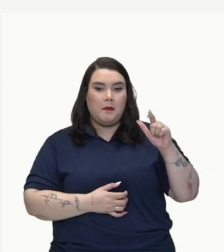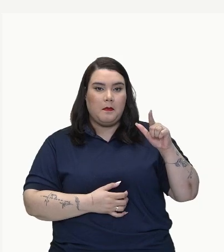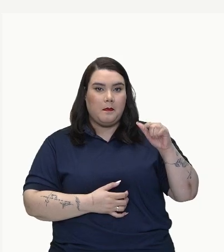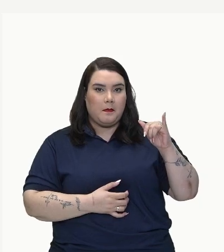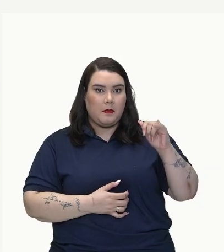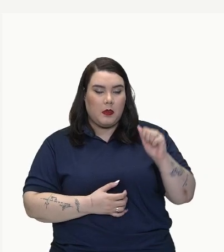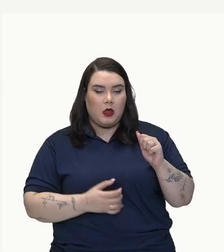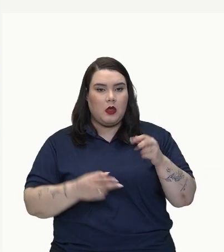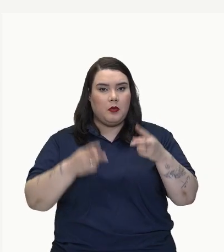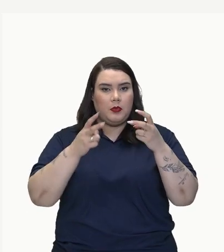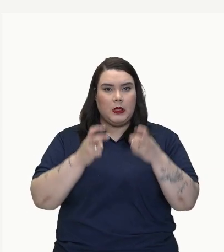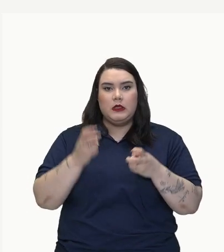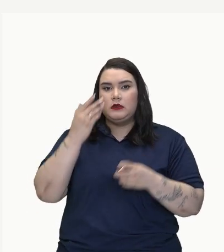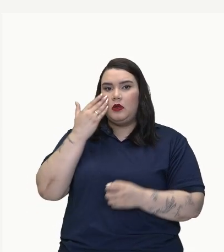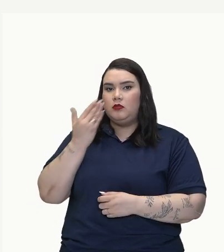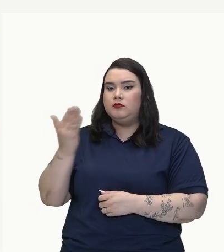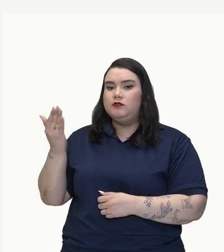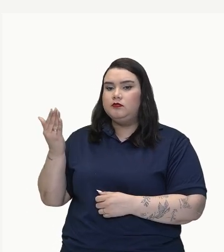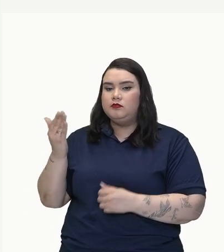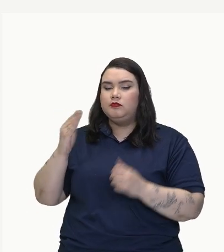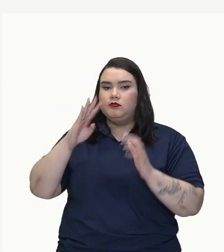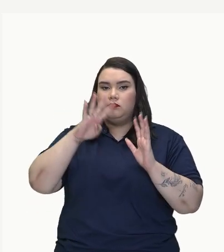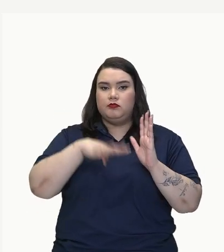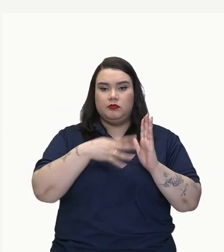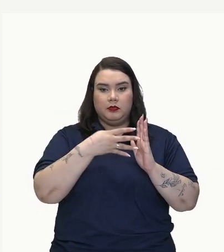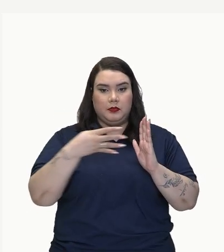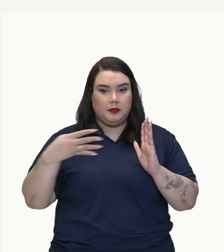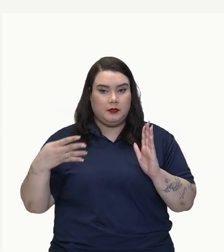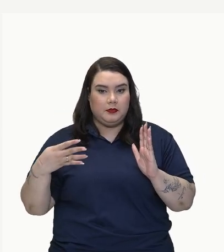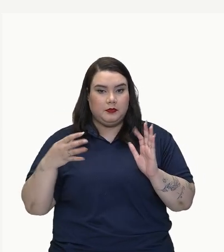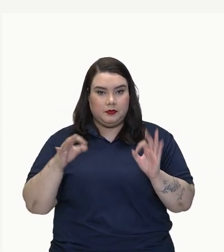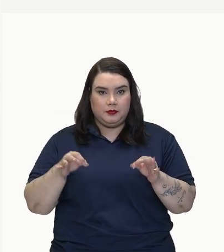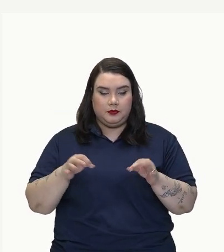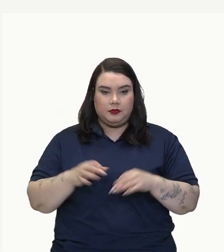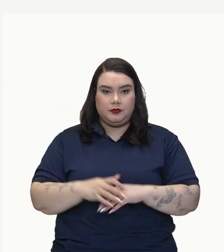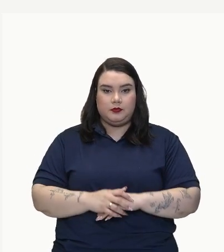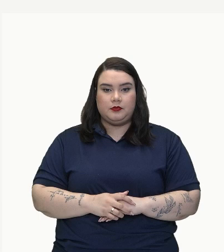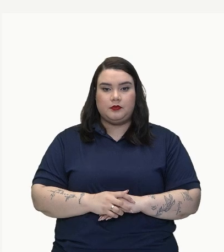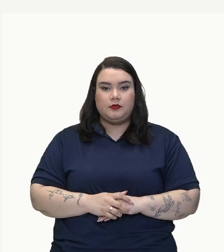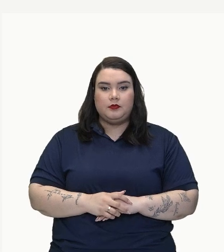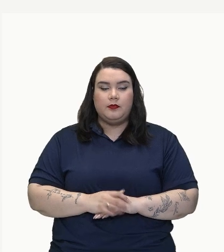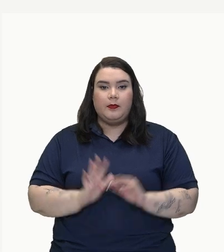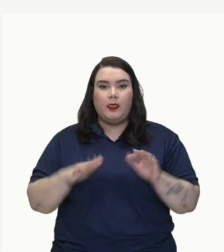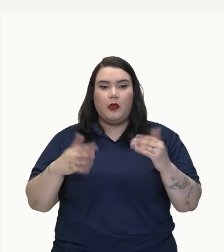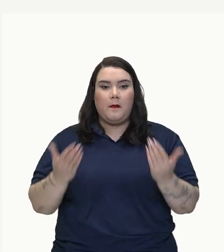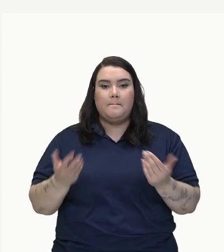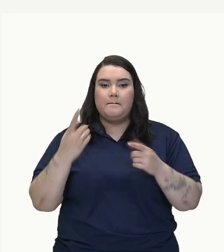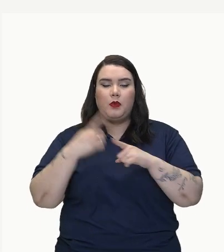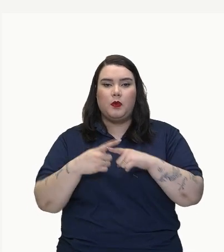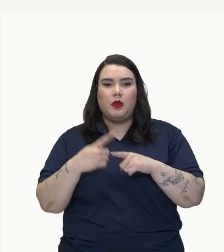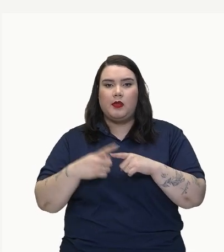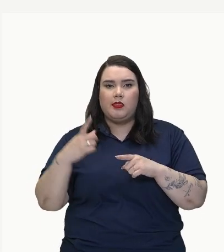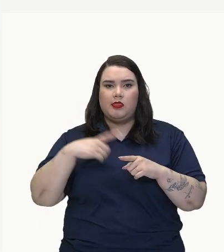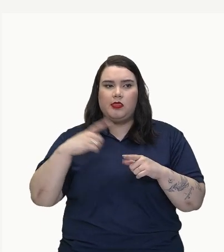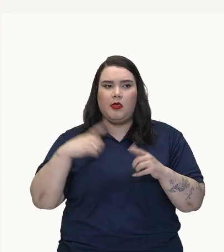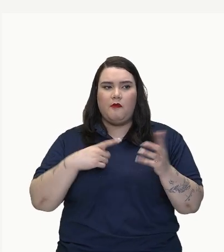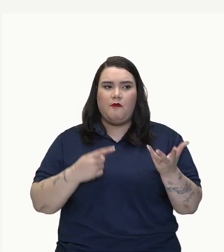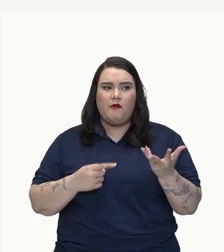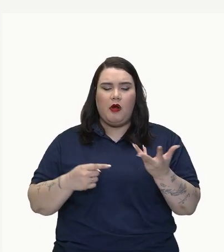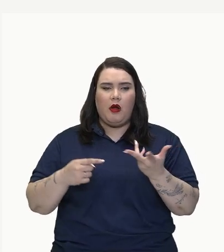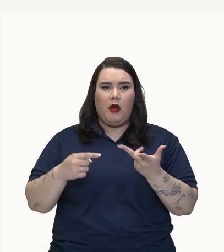vai tratar de qualquer tipo de espécie, tá certo? E aí, por que existem tantas